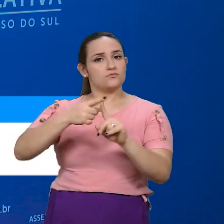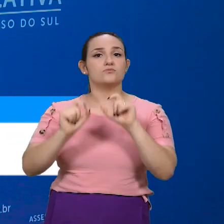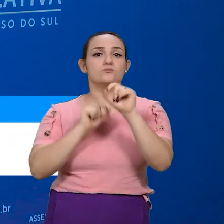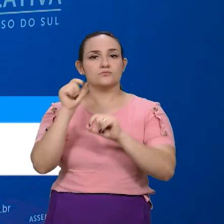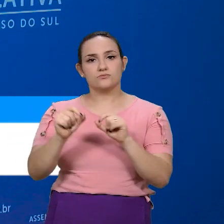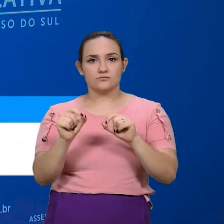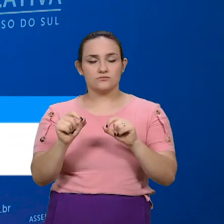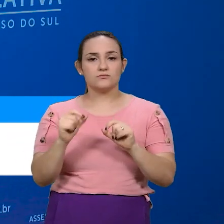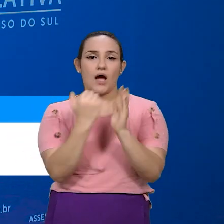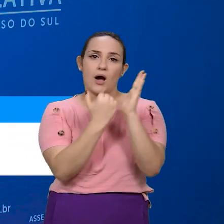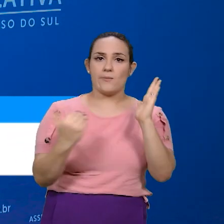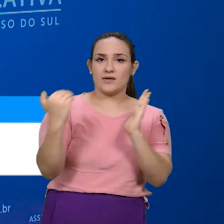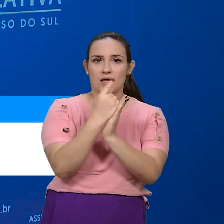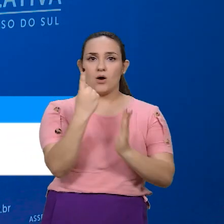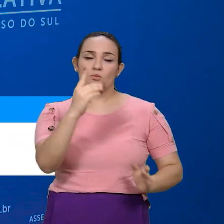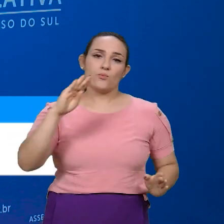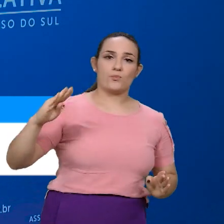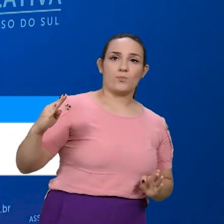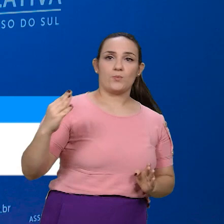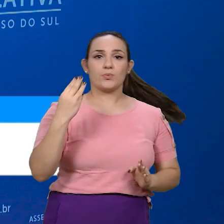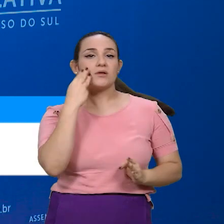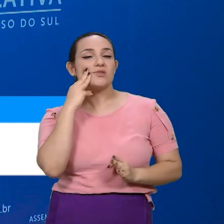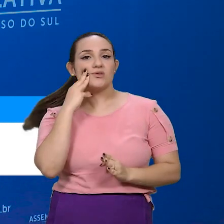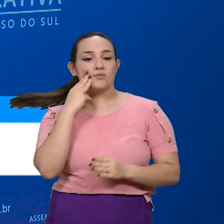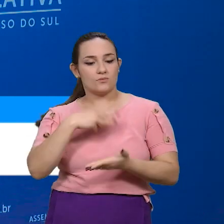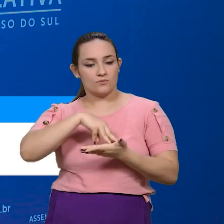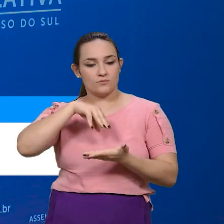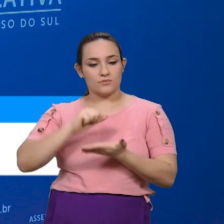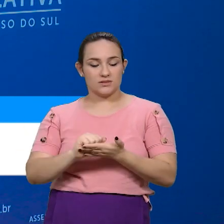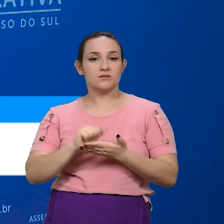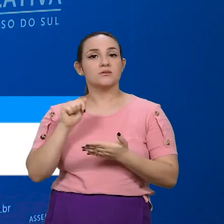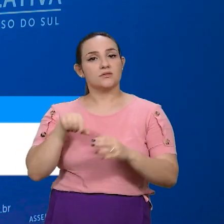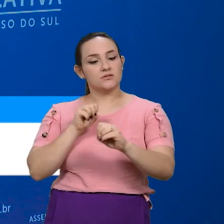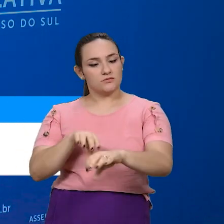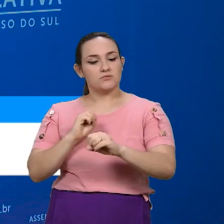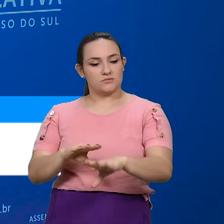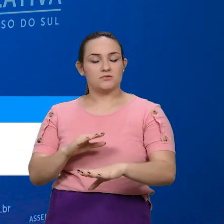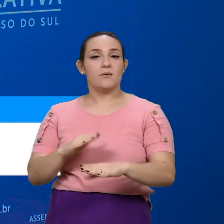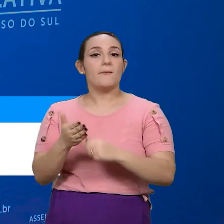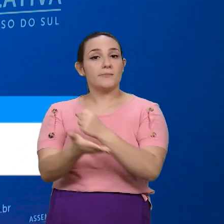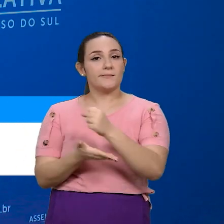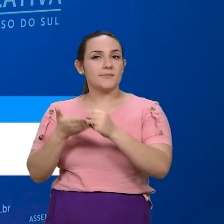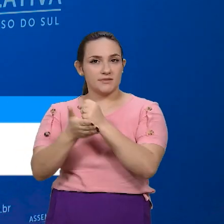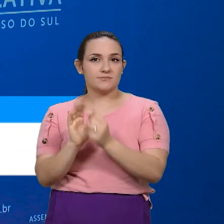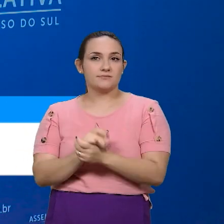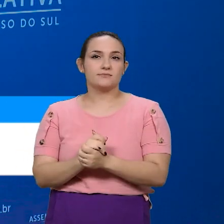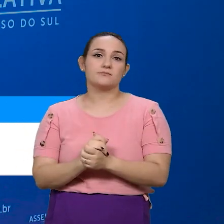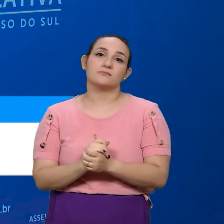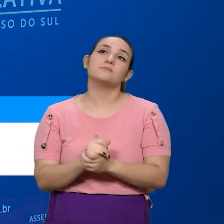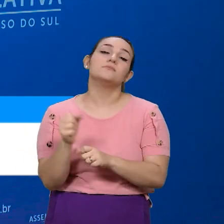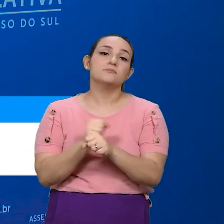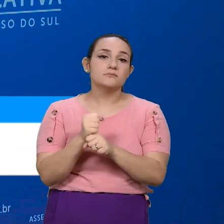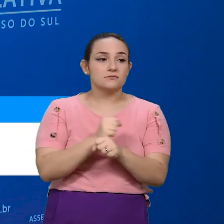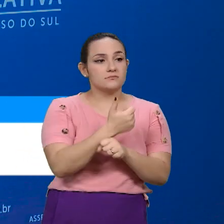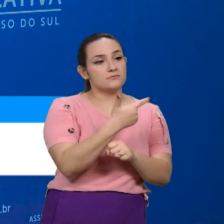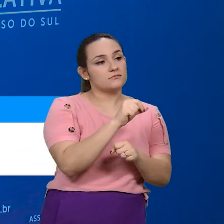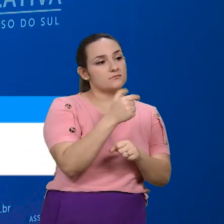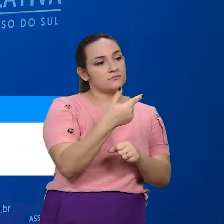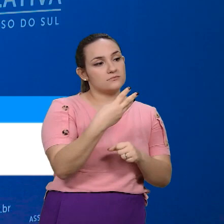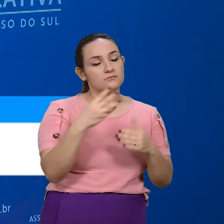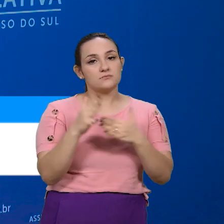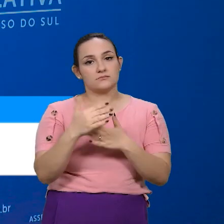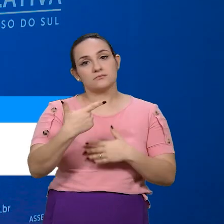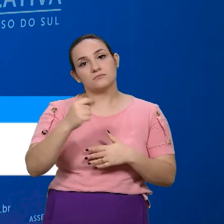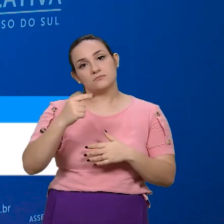aumentar para 1 milhão o número de matrículas na educação básica do país. Esse aumento está previsto para os anos de 2023